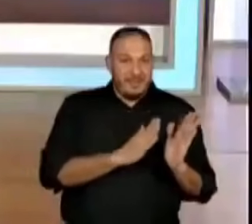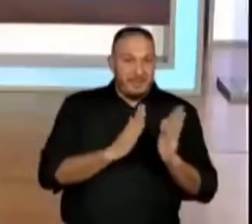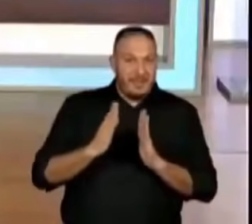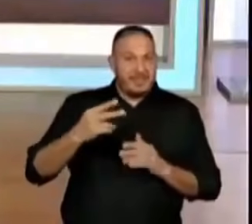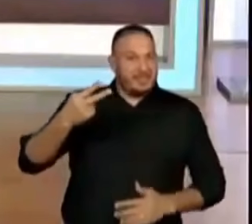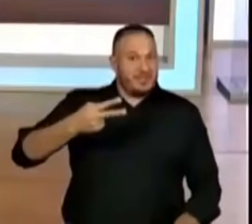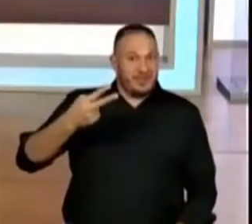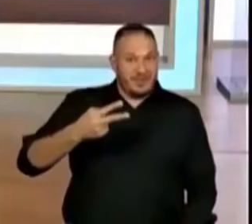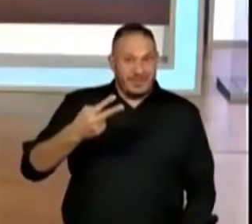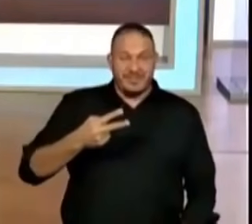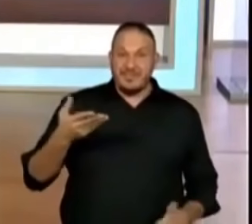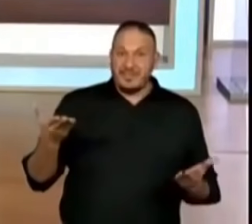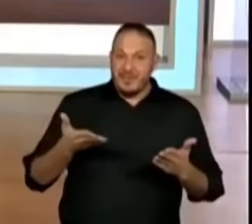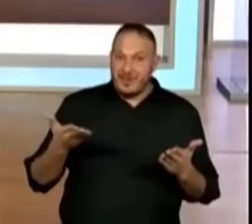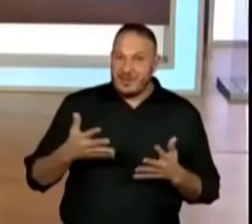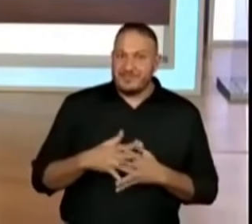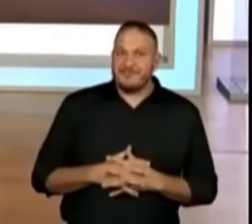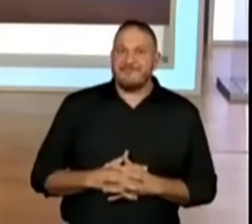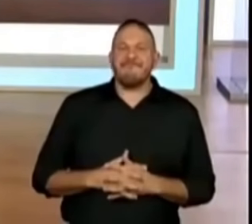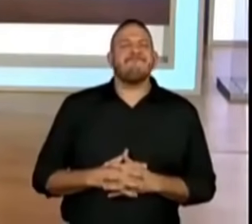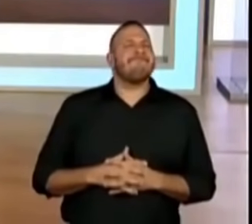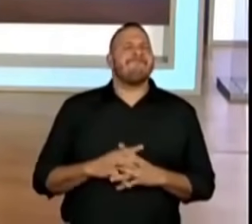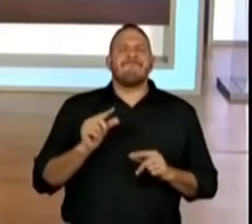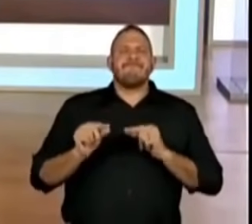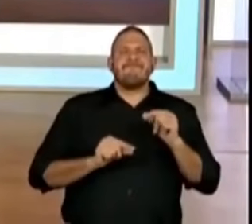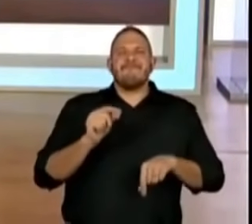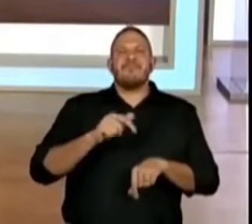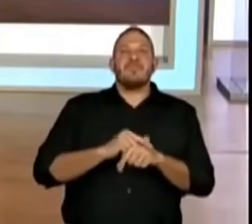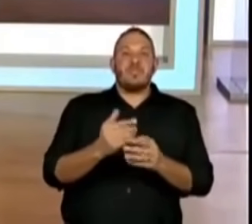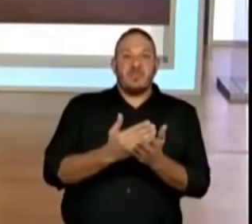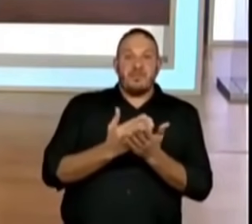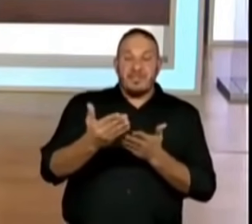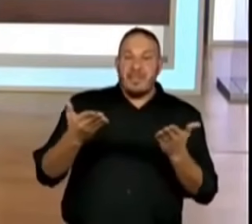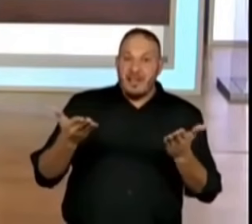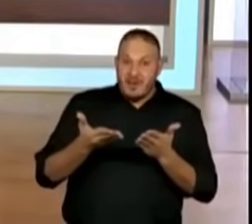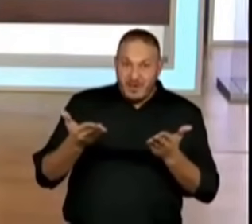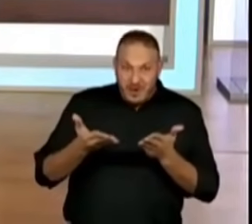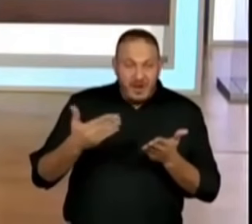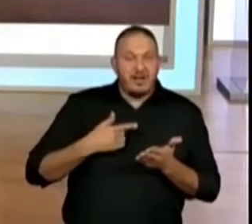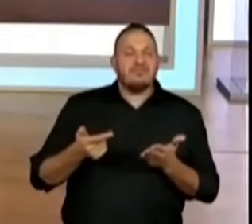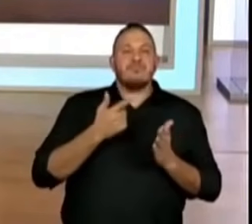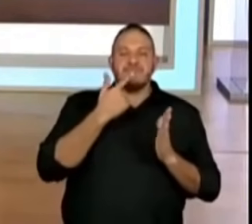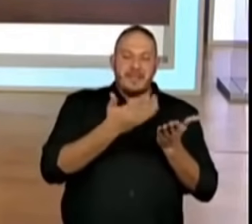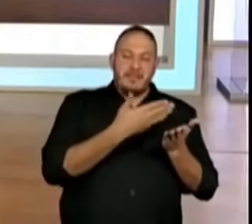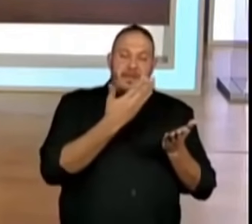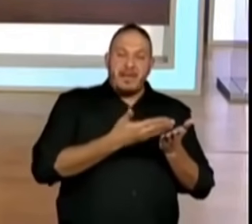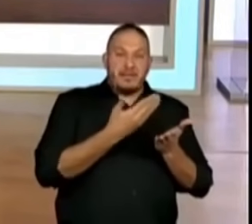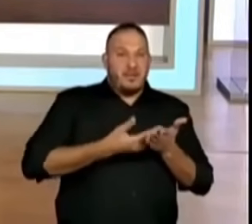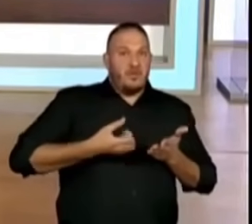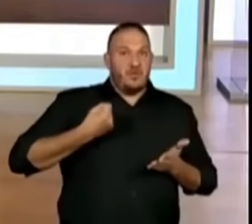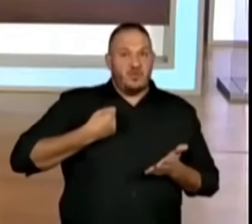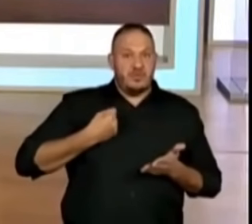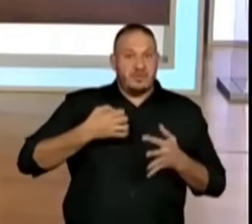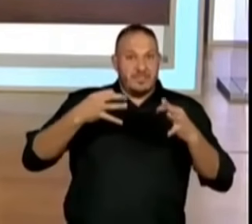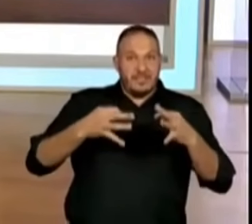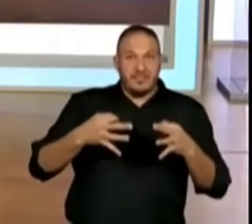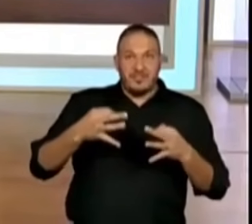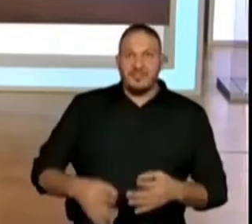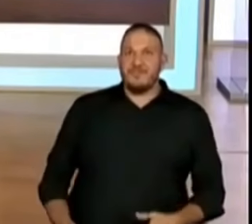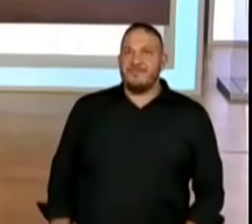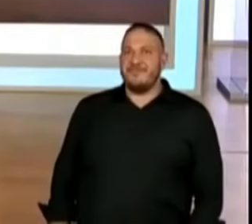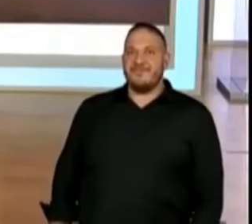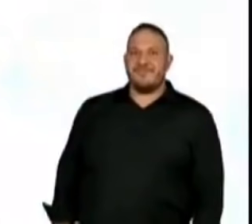2. E aí, vamos começar. Vou colocar a página do livro, tudo direitinho aqui, tá? Vamos lá,